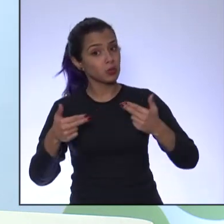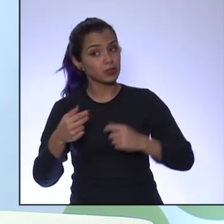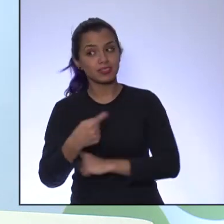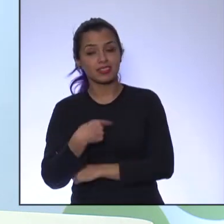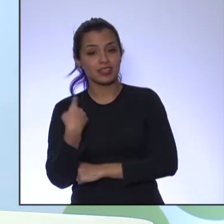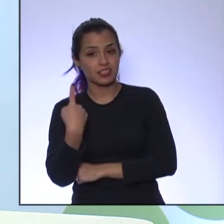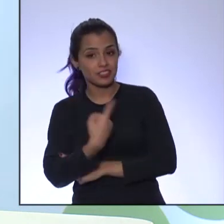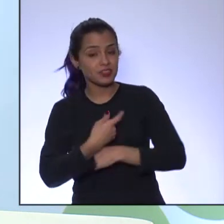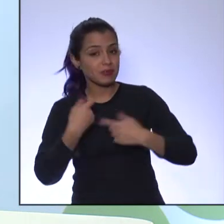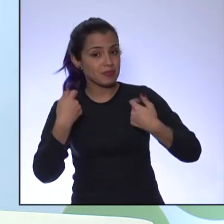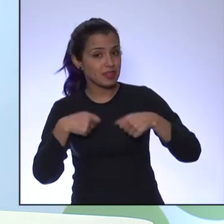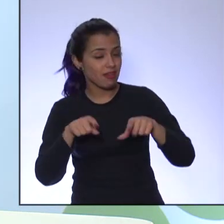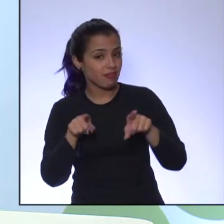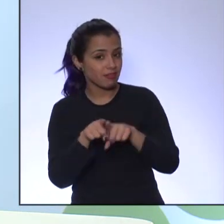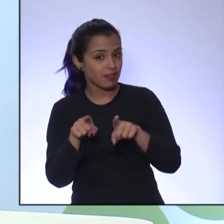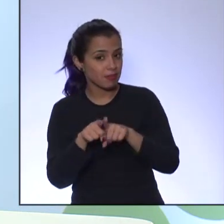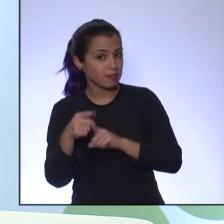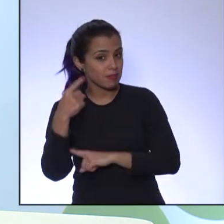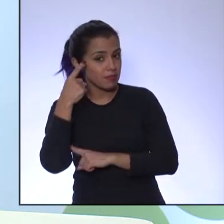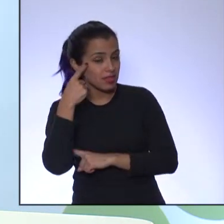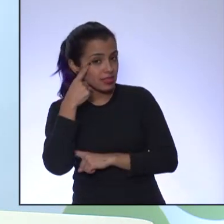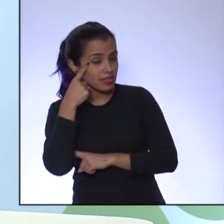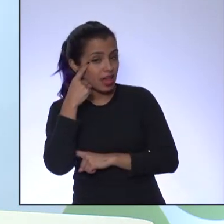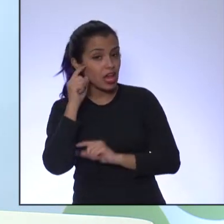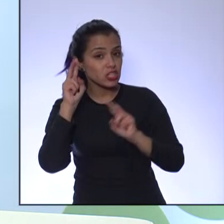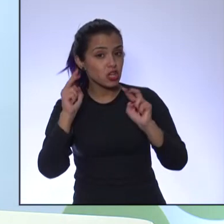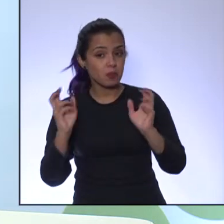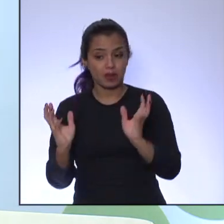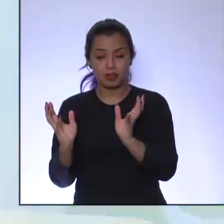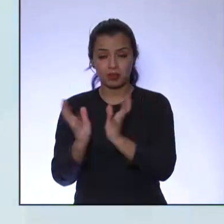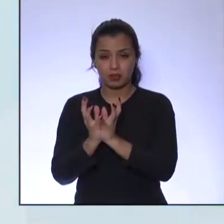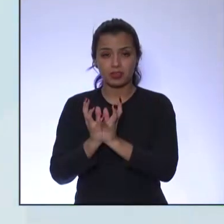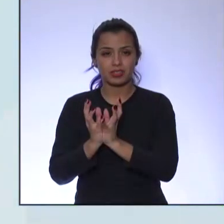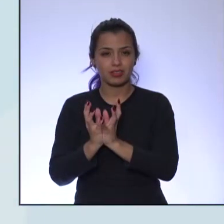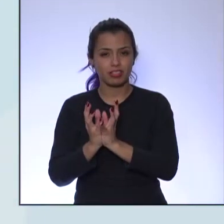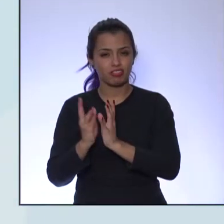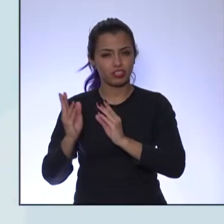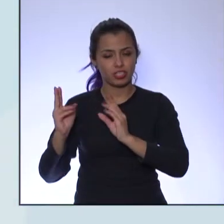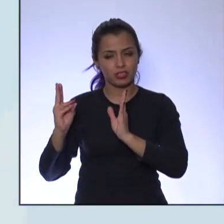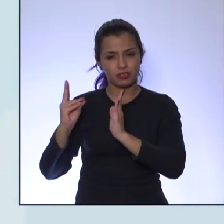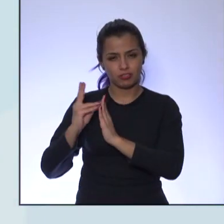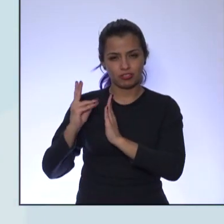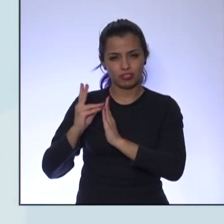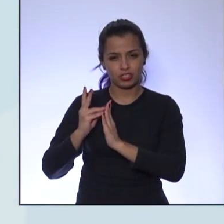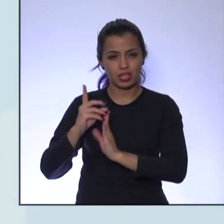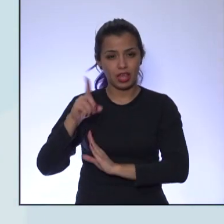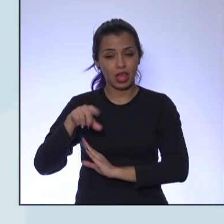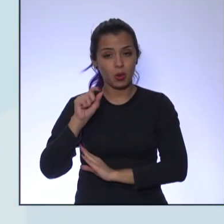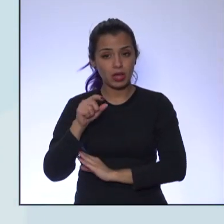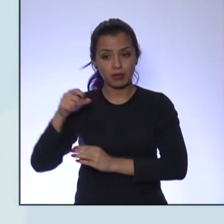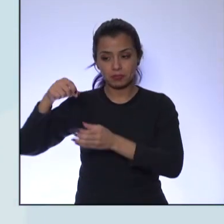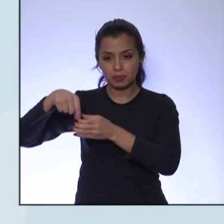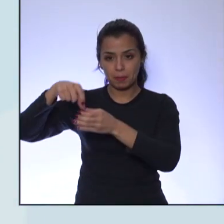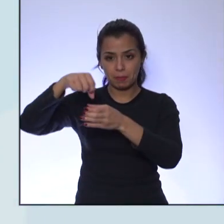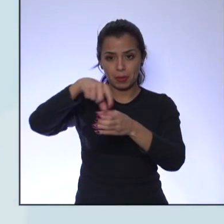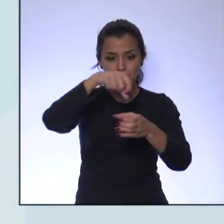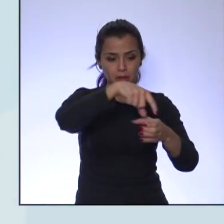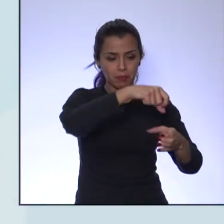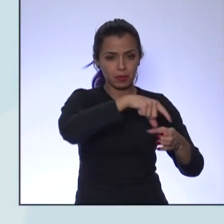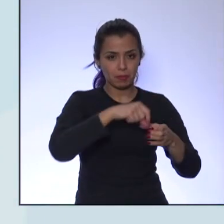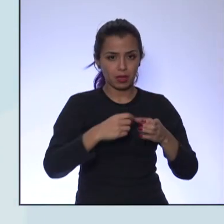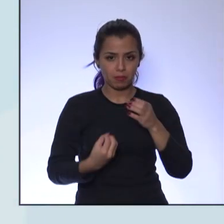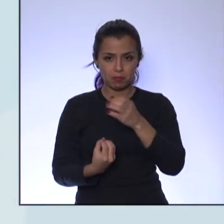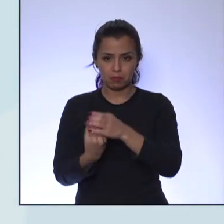elencar aqui, quando nós falamos de comunidade indígena, é a questão do cultivo. Então, a gente consegue observar aí o cultivo do